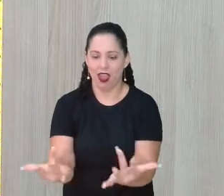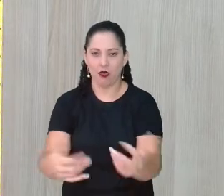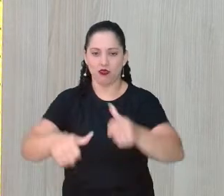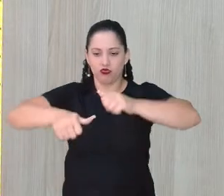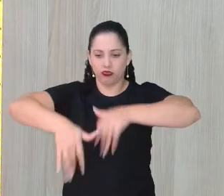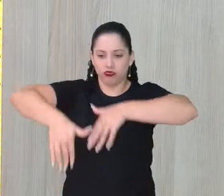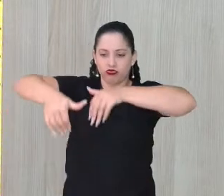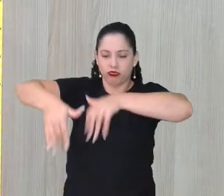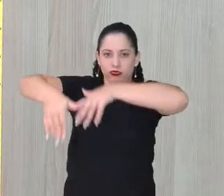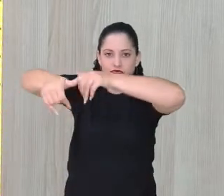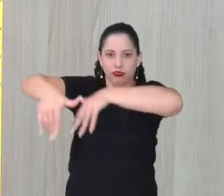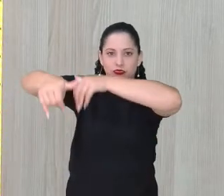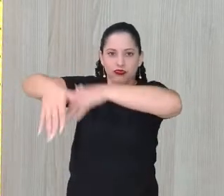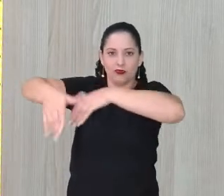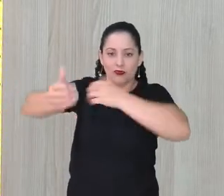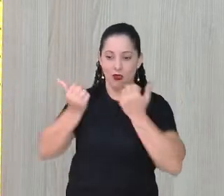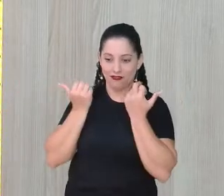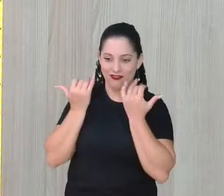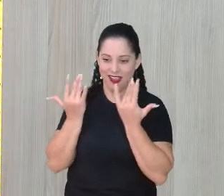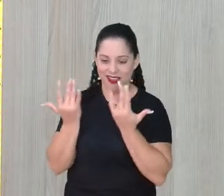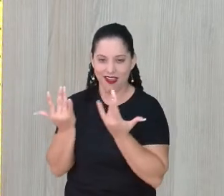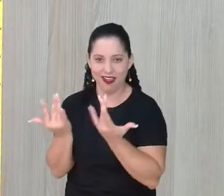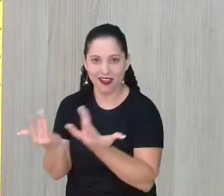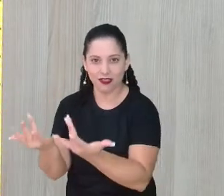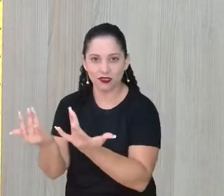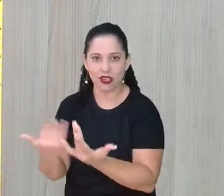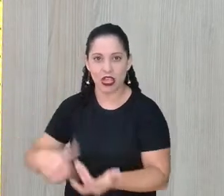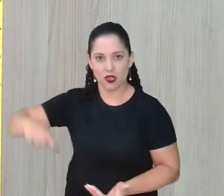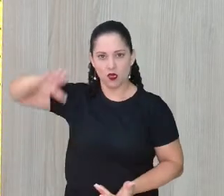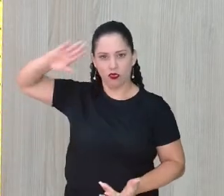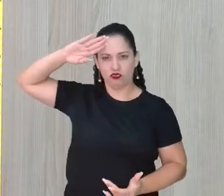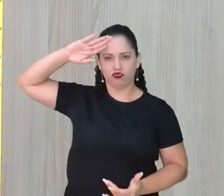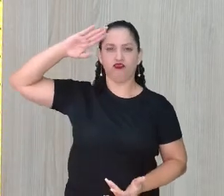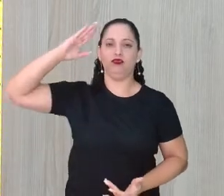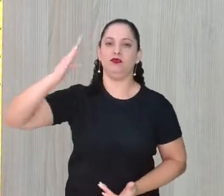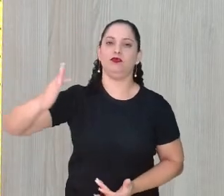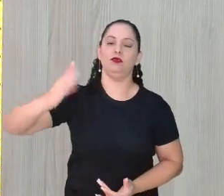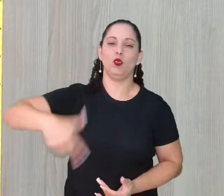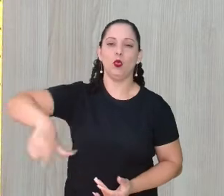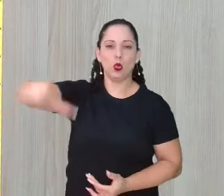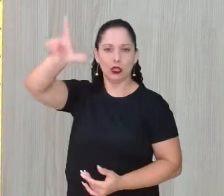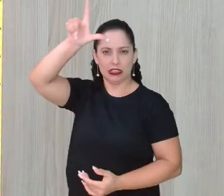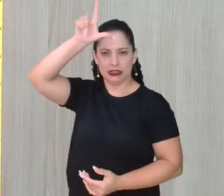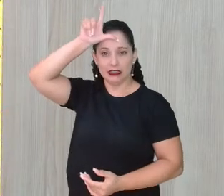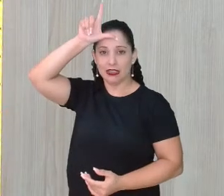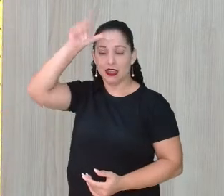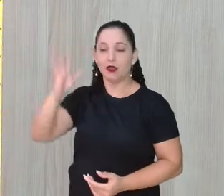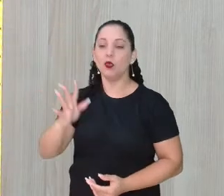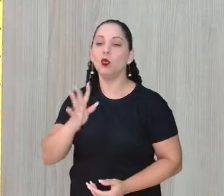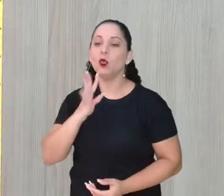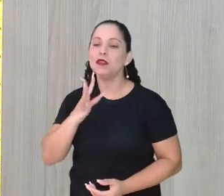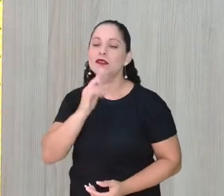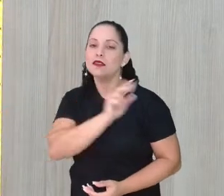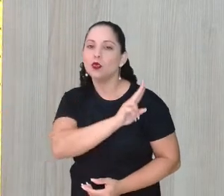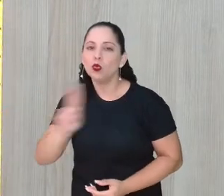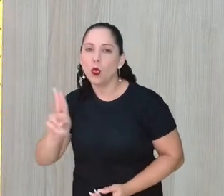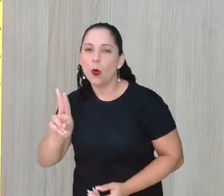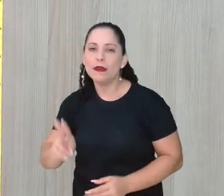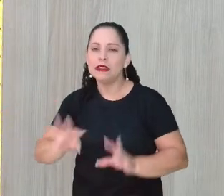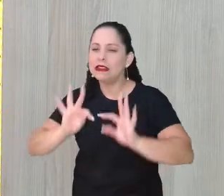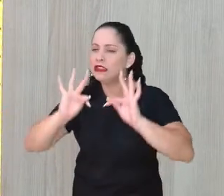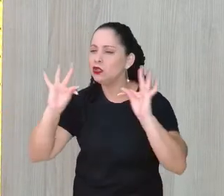né, de soldados, e o general, né, que comanda o exército, ele sabia o nome de todo